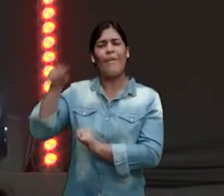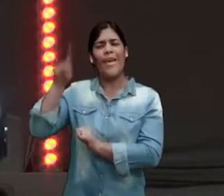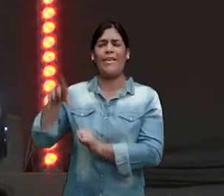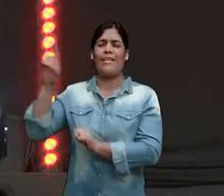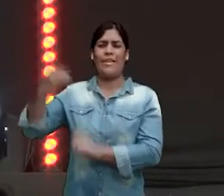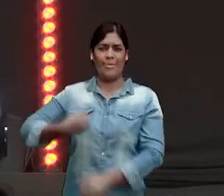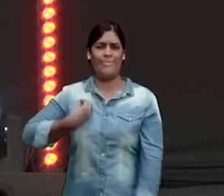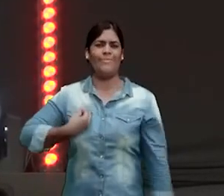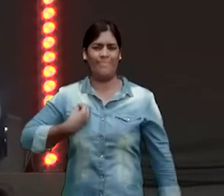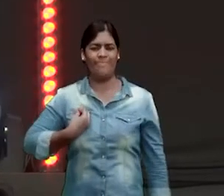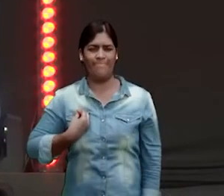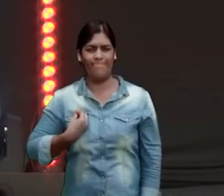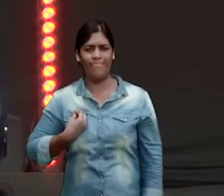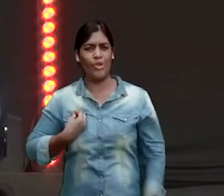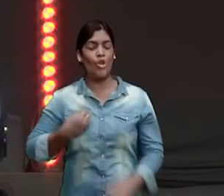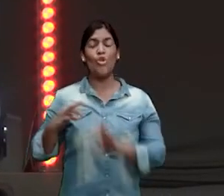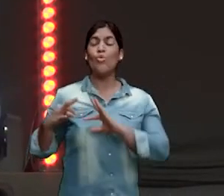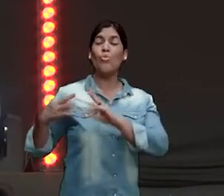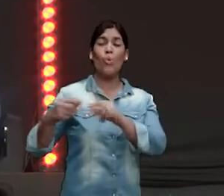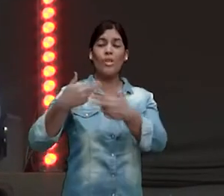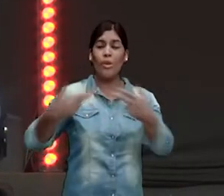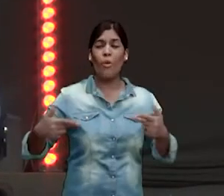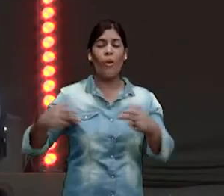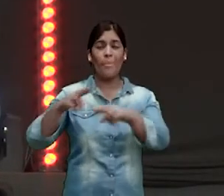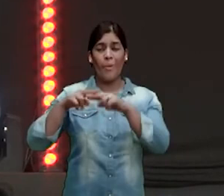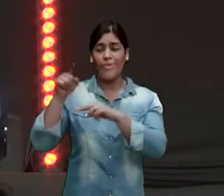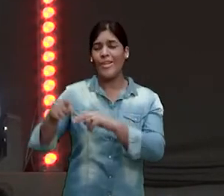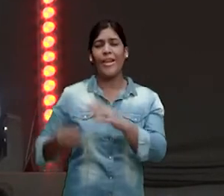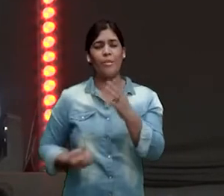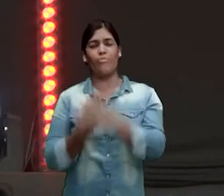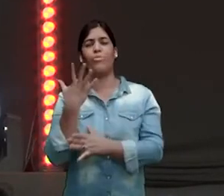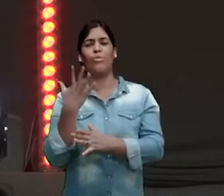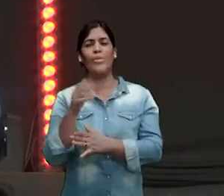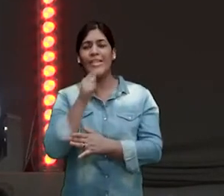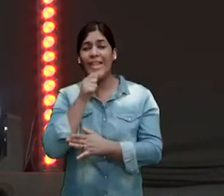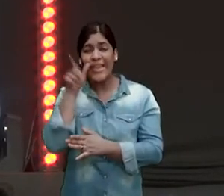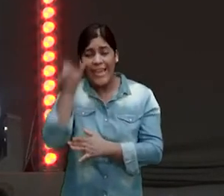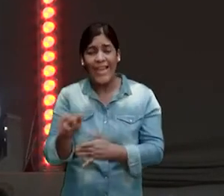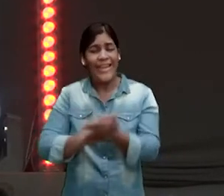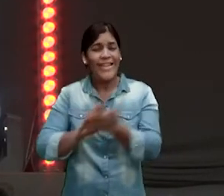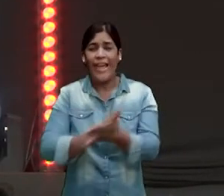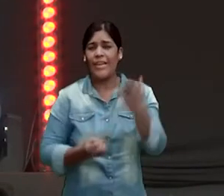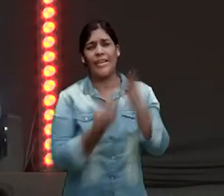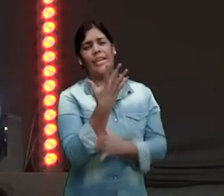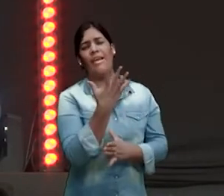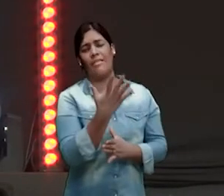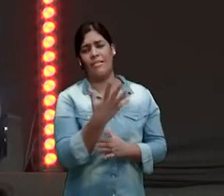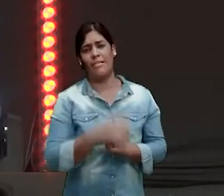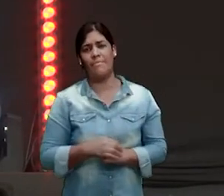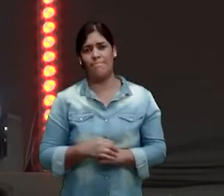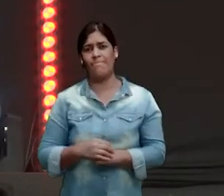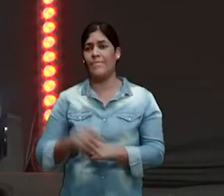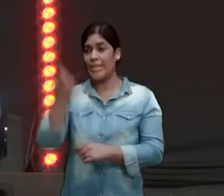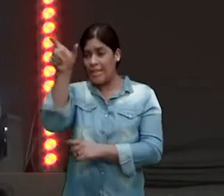princípio todas as coisas foram feitas por intermédio dele e sem ele nada do que existe teria sido feito